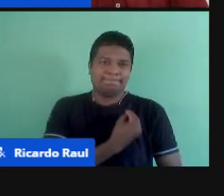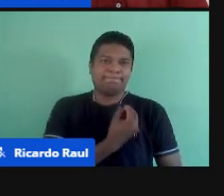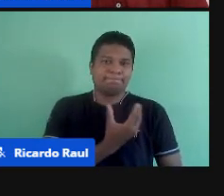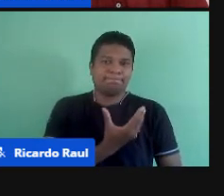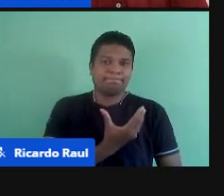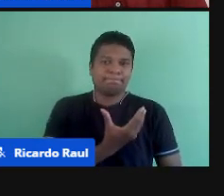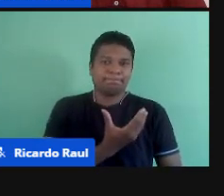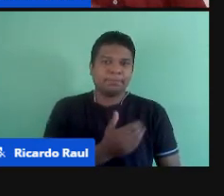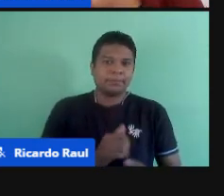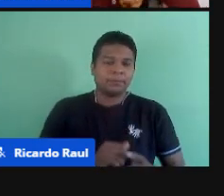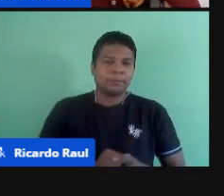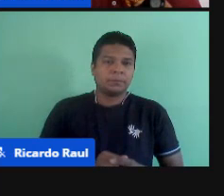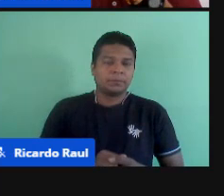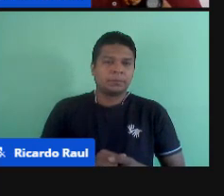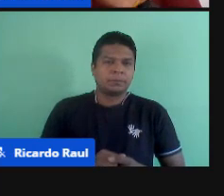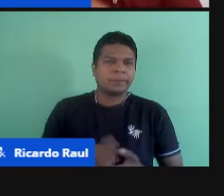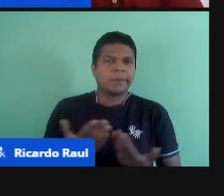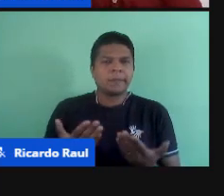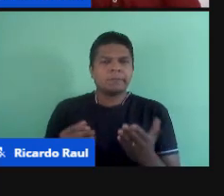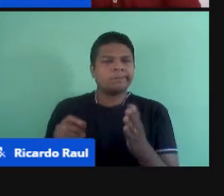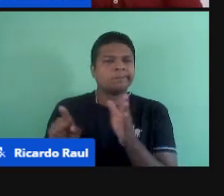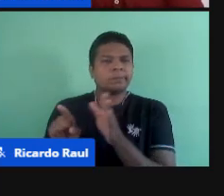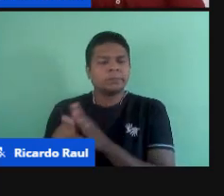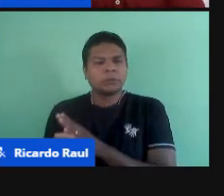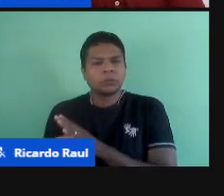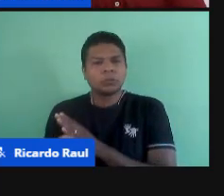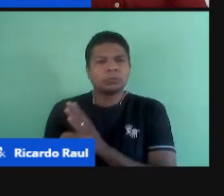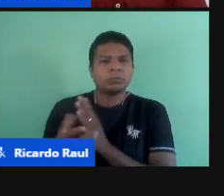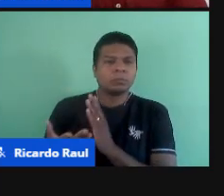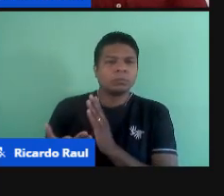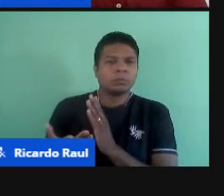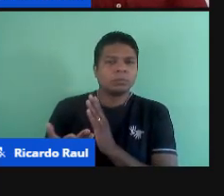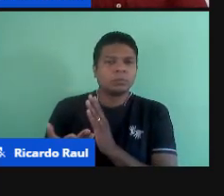E aí eu deixo o questionamento para vocês aqui.